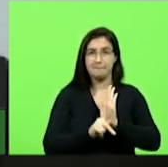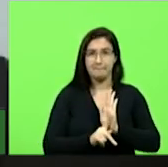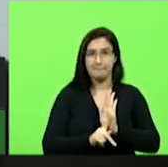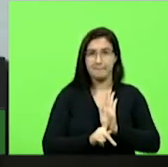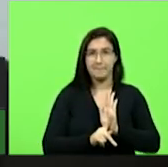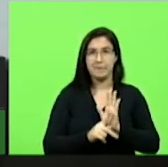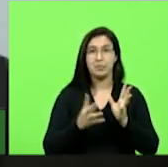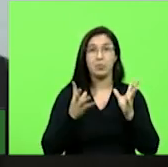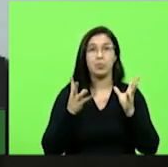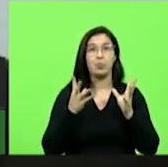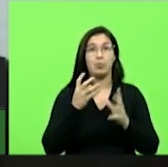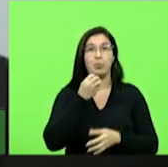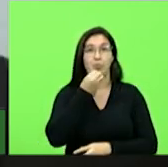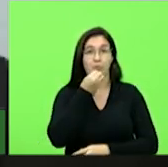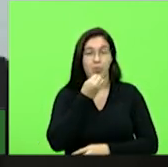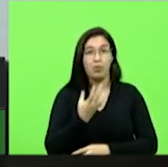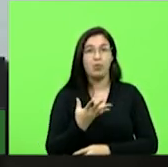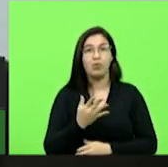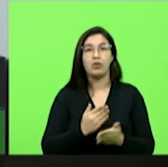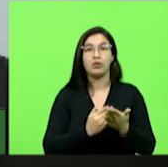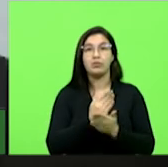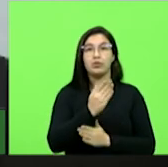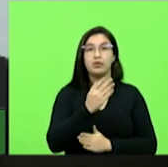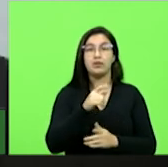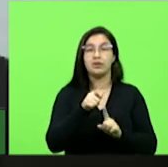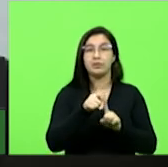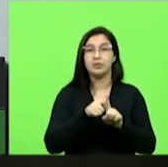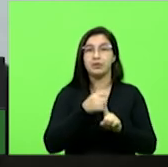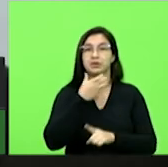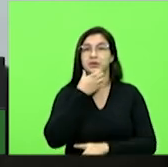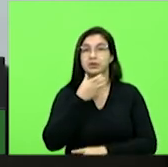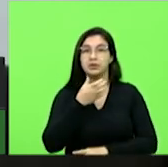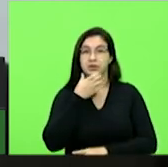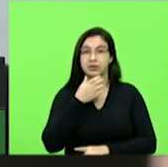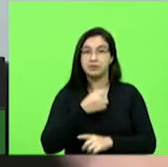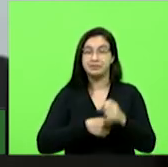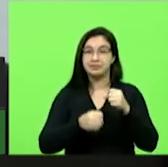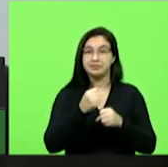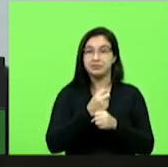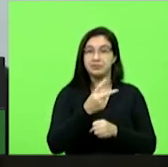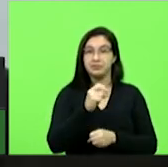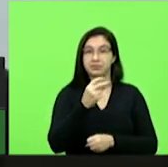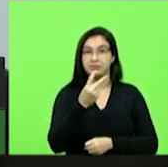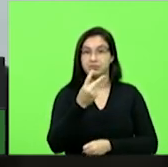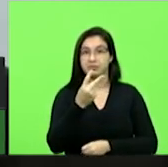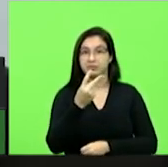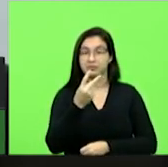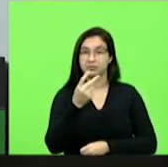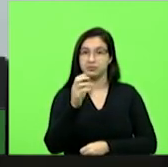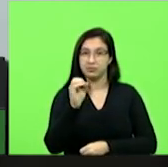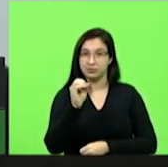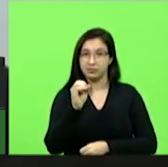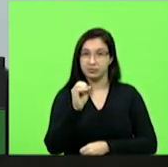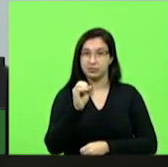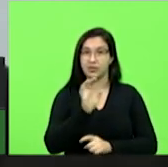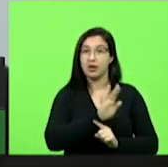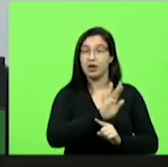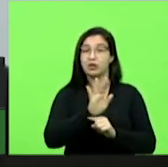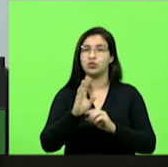projeto muito bom, aprovado em dezembro, no qual beneficiaria inúmeros empresários. E